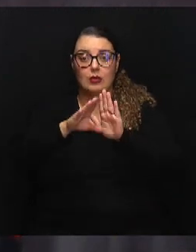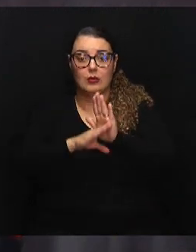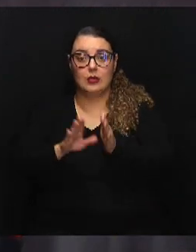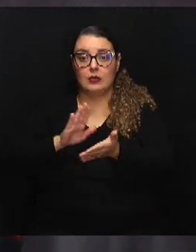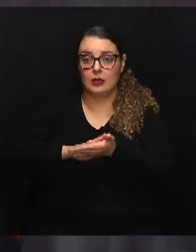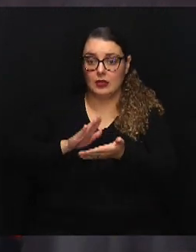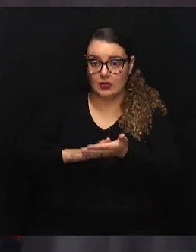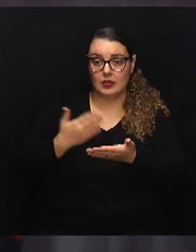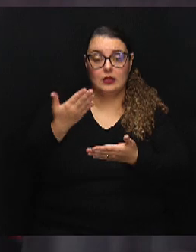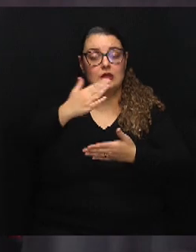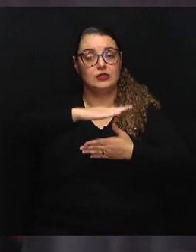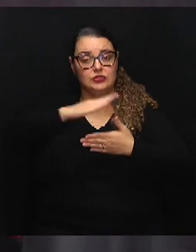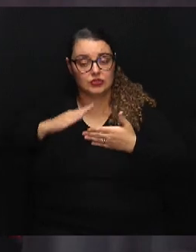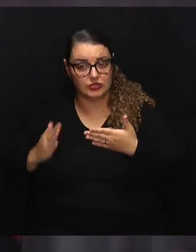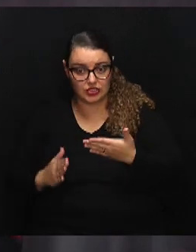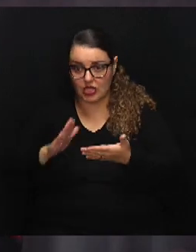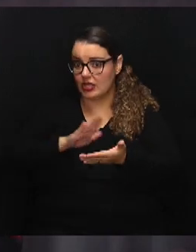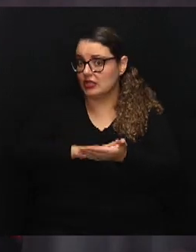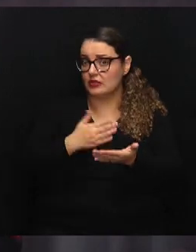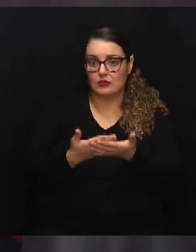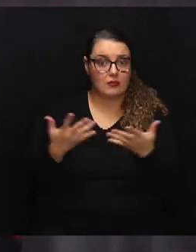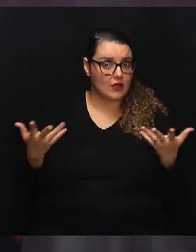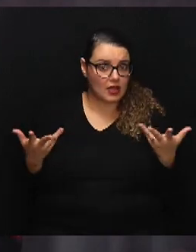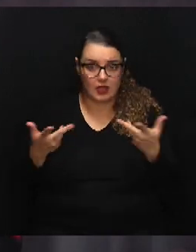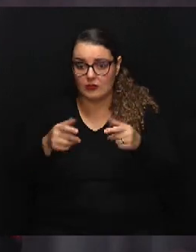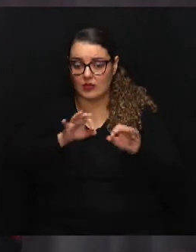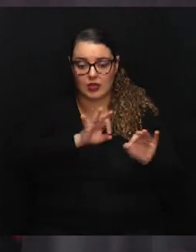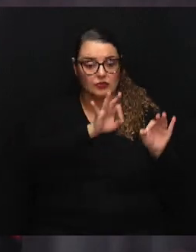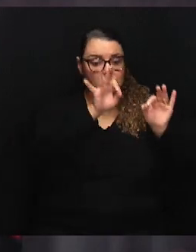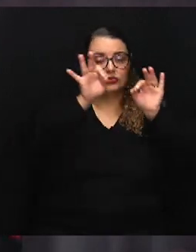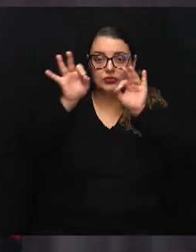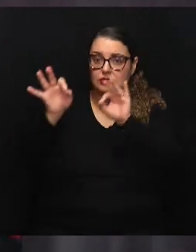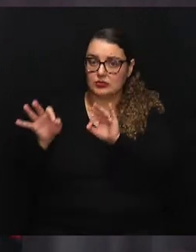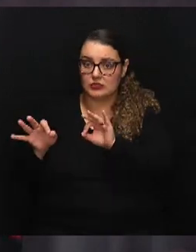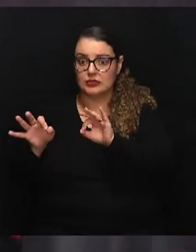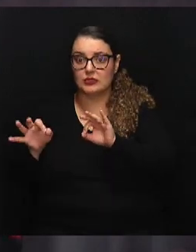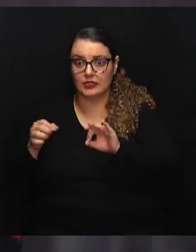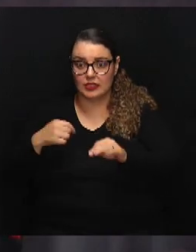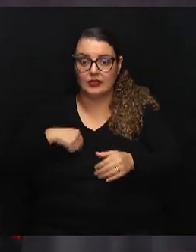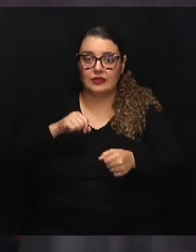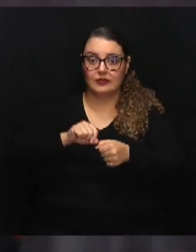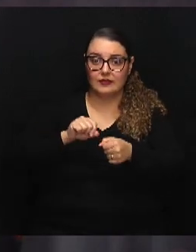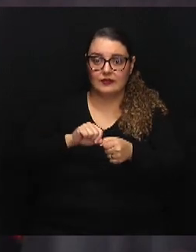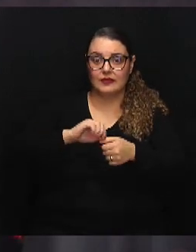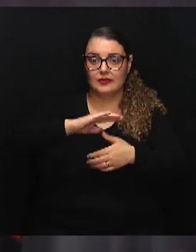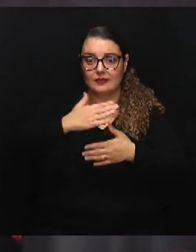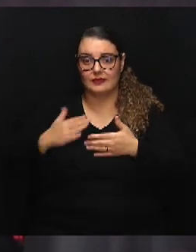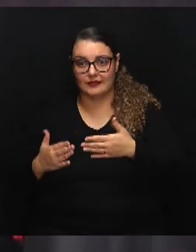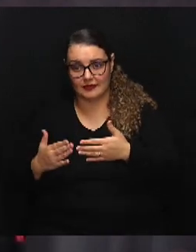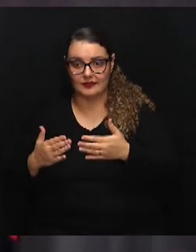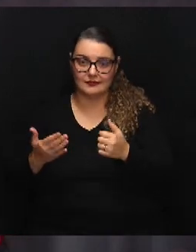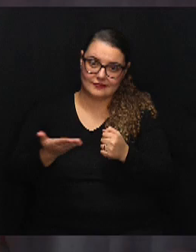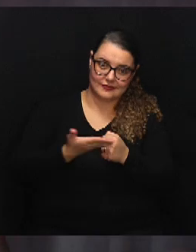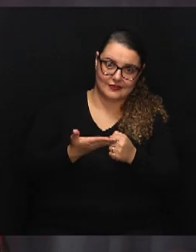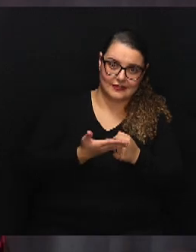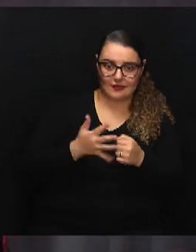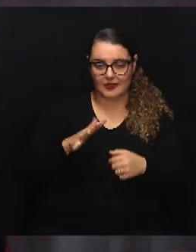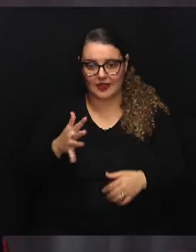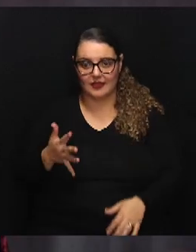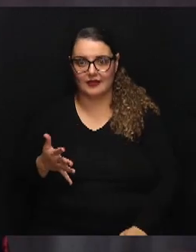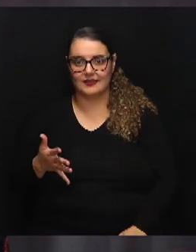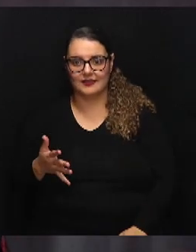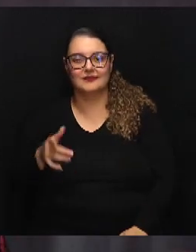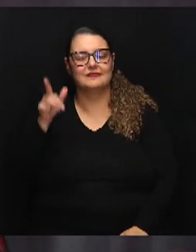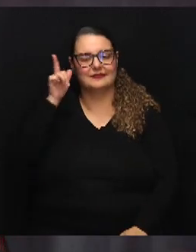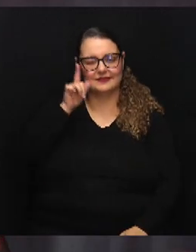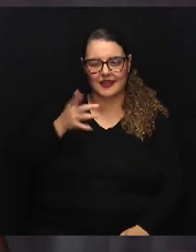de Libras. Isso é fantástico, seguindo, acompanhando. Eu fiz Libras uma época, Libras intermediário, né? Mas